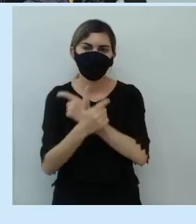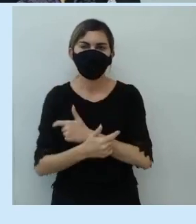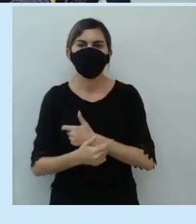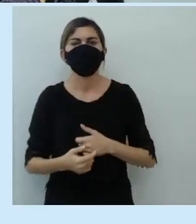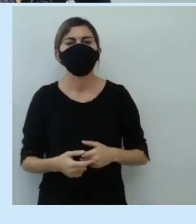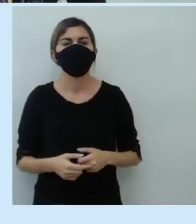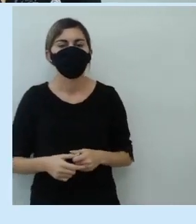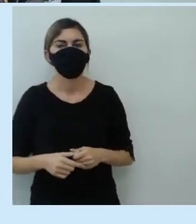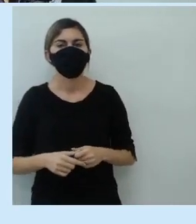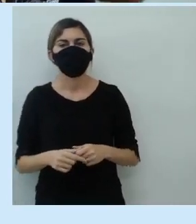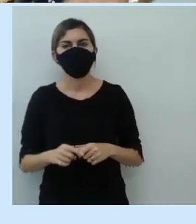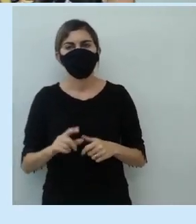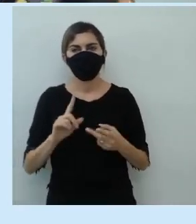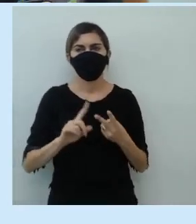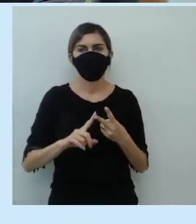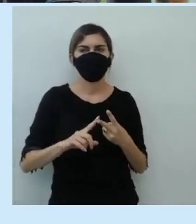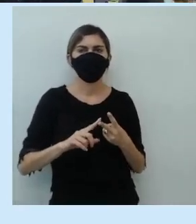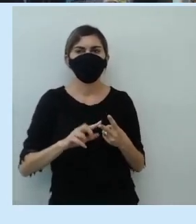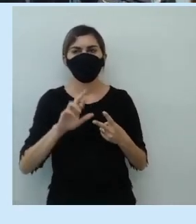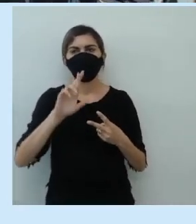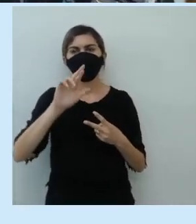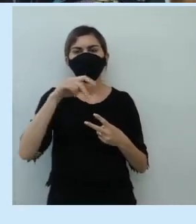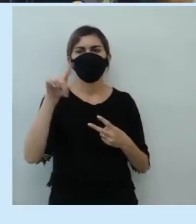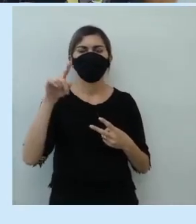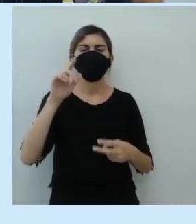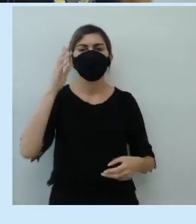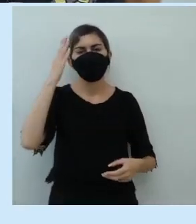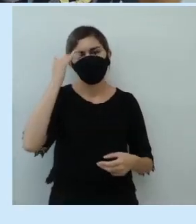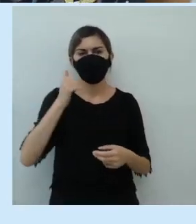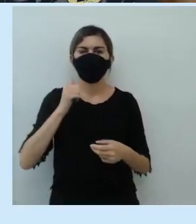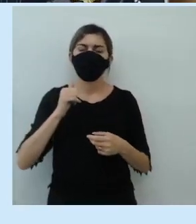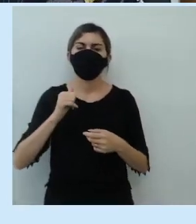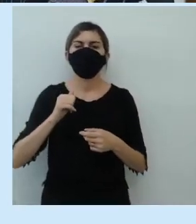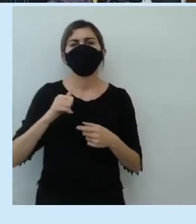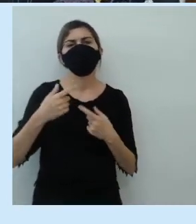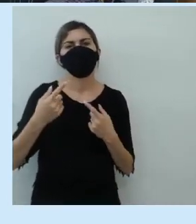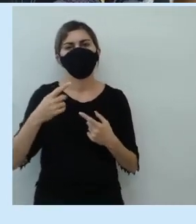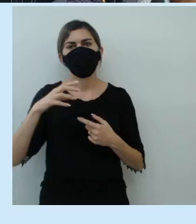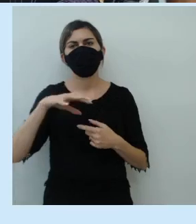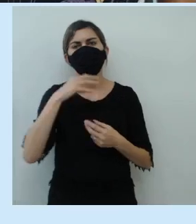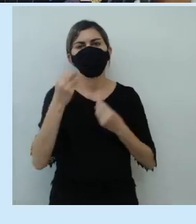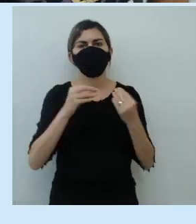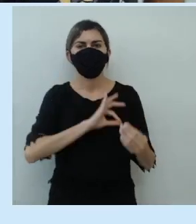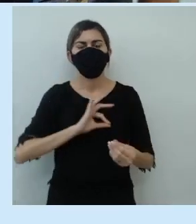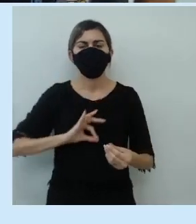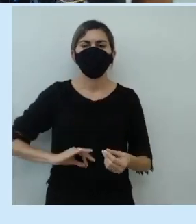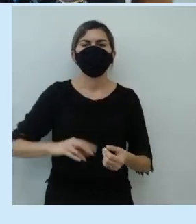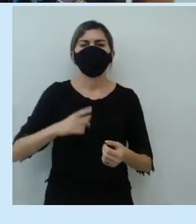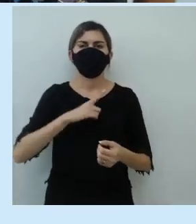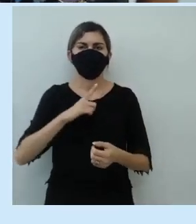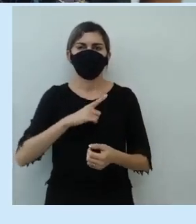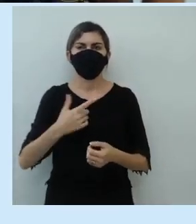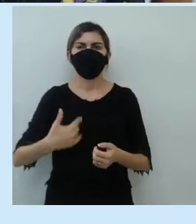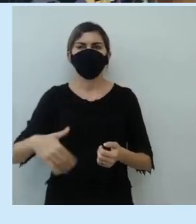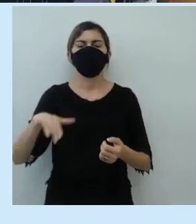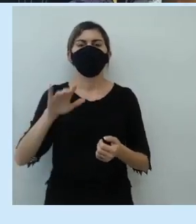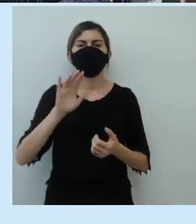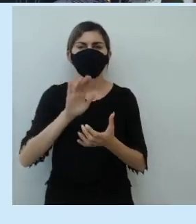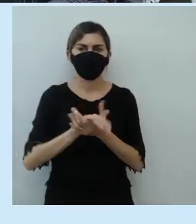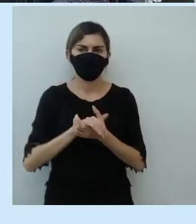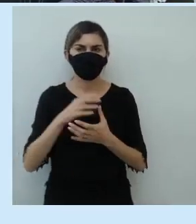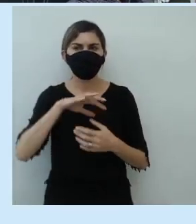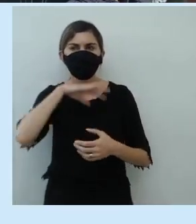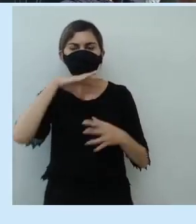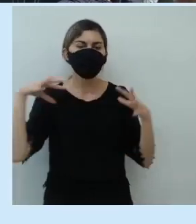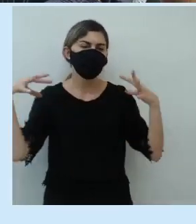Tá? A rã sábia. Como a onça estivesse para casar-se, os animais, estão percebendo agora a fábula? Os